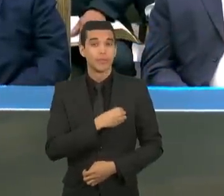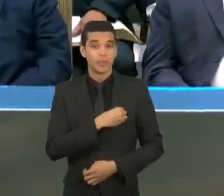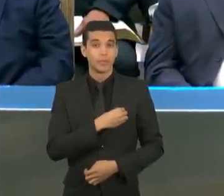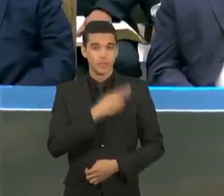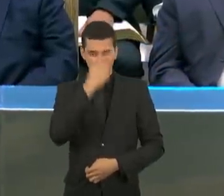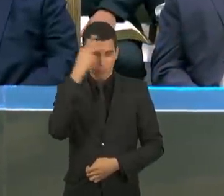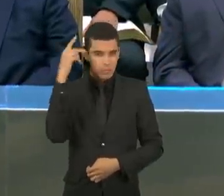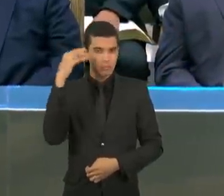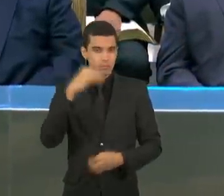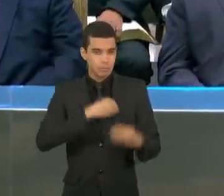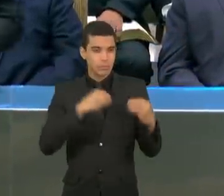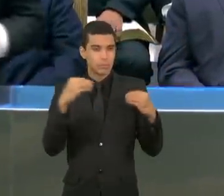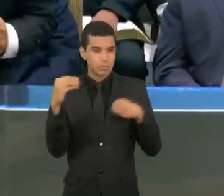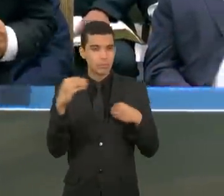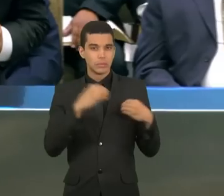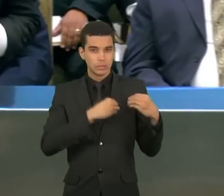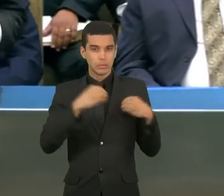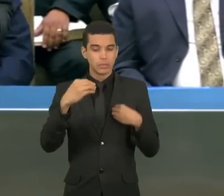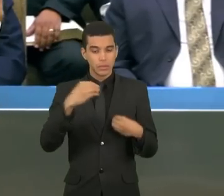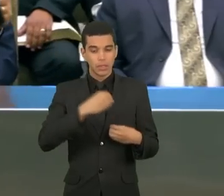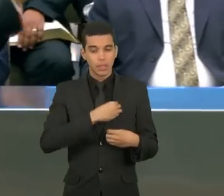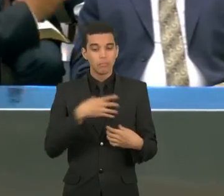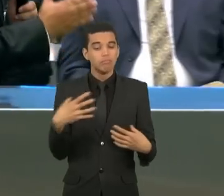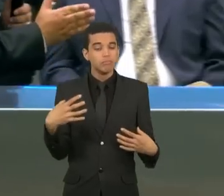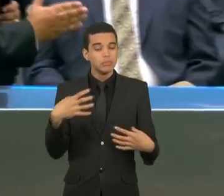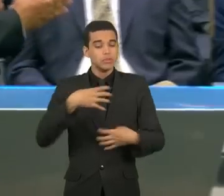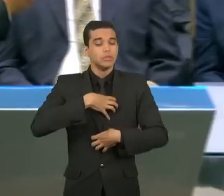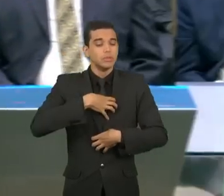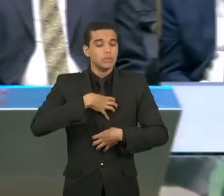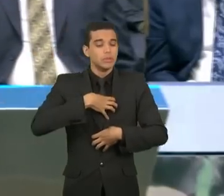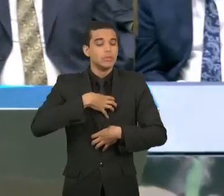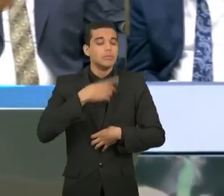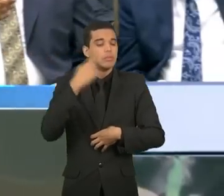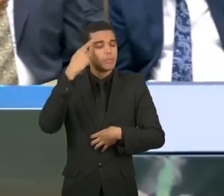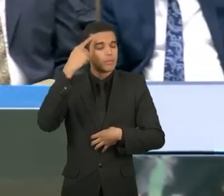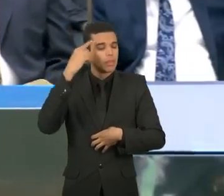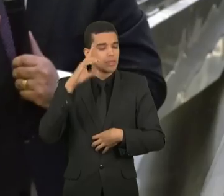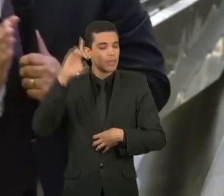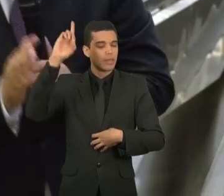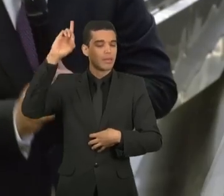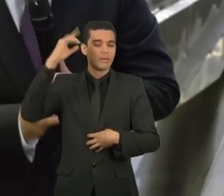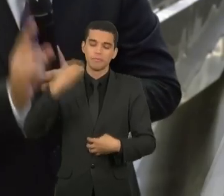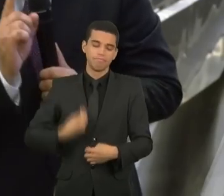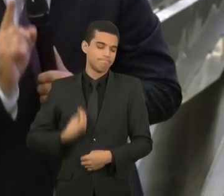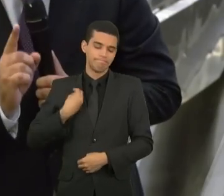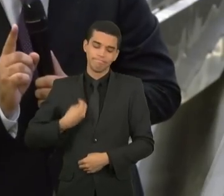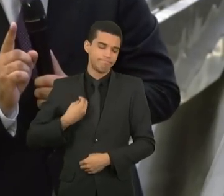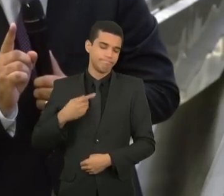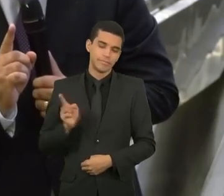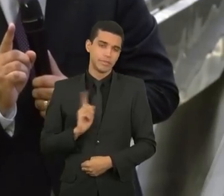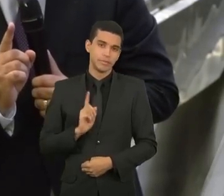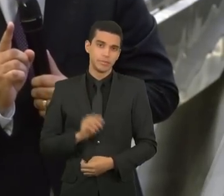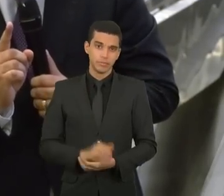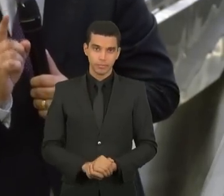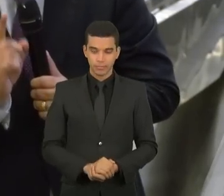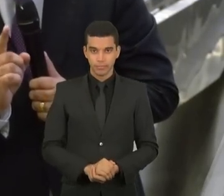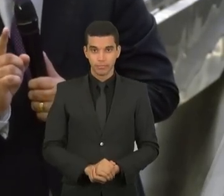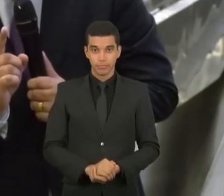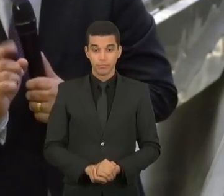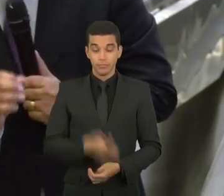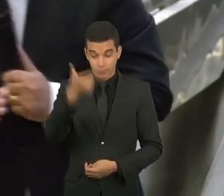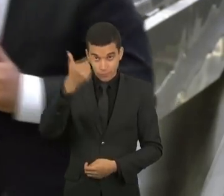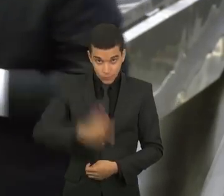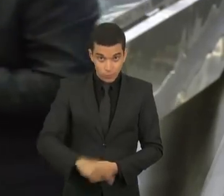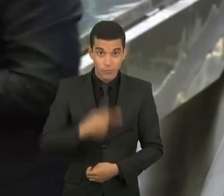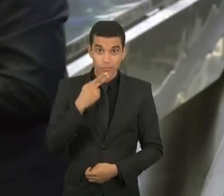espiritual no homem o leva a negar a Deus. Preste atenção. Eu vou dizer de